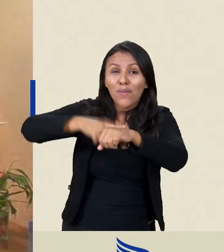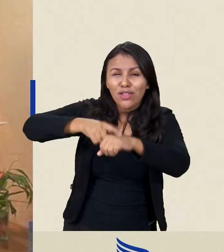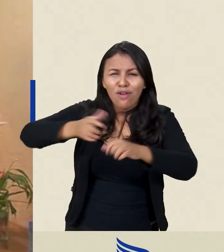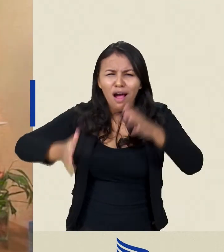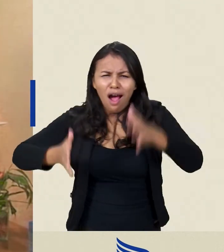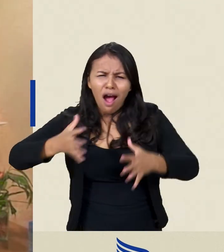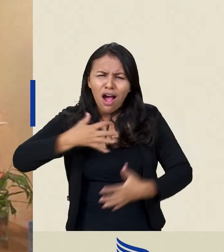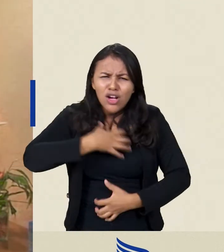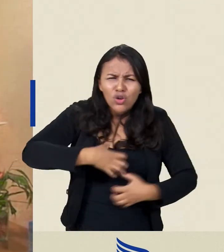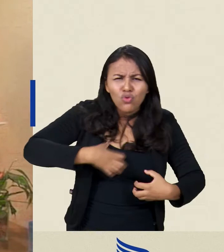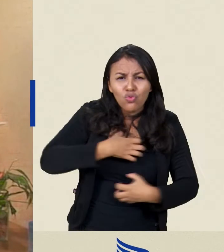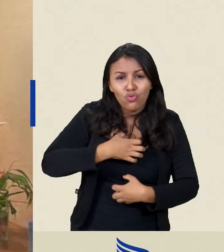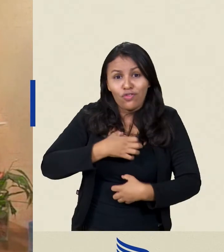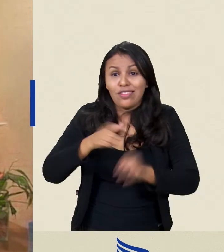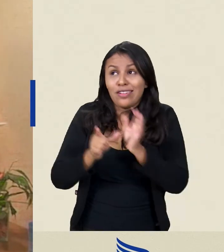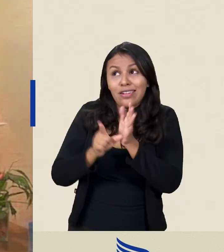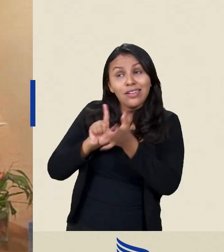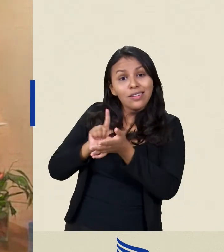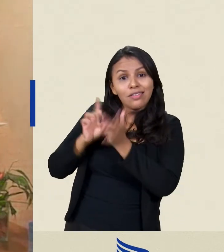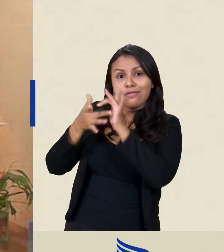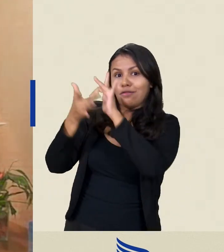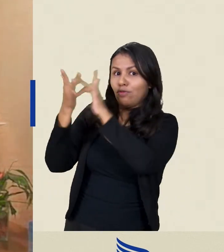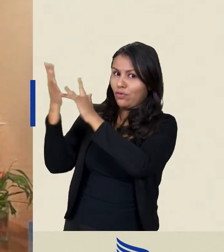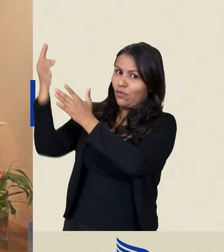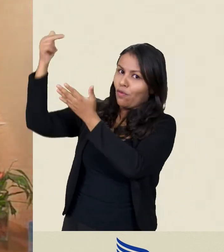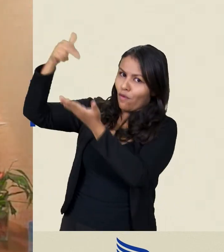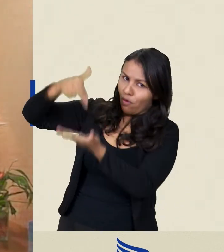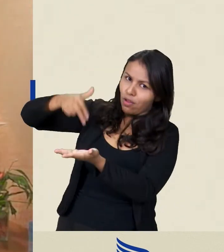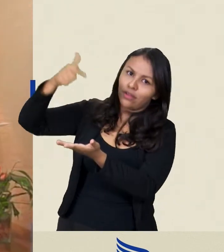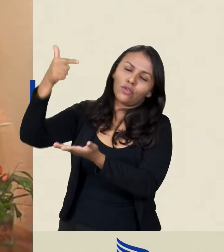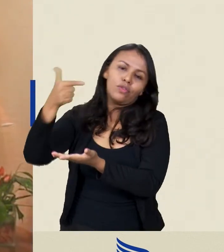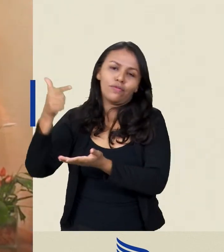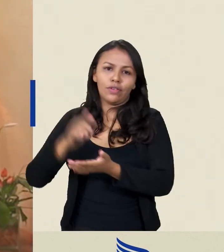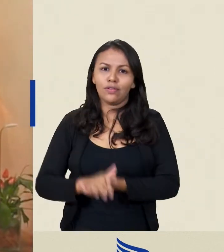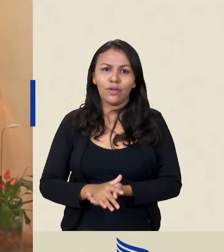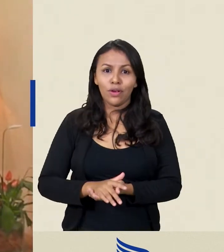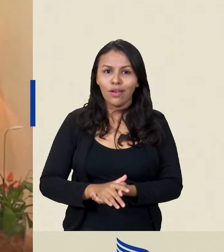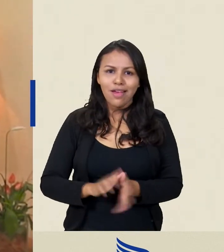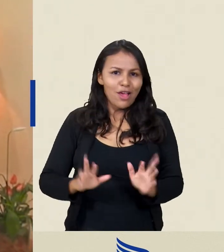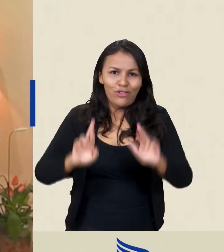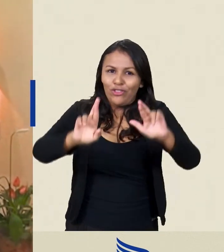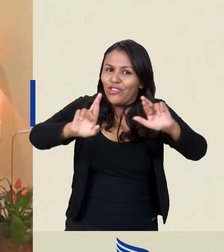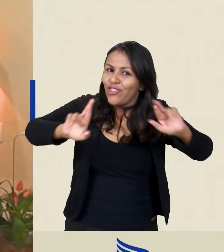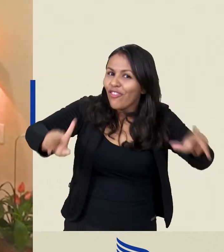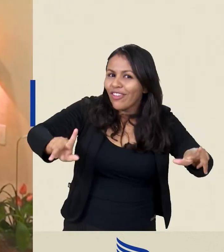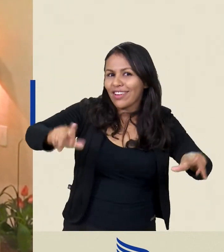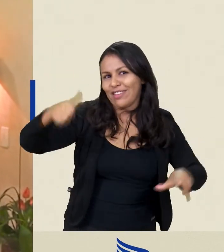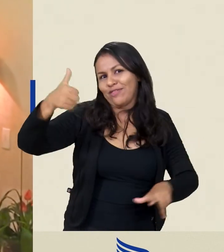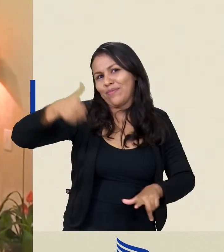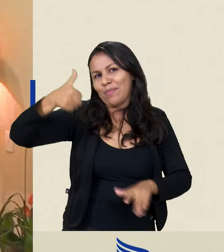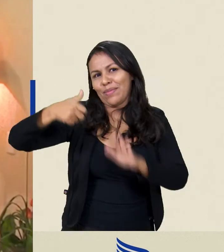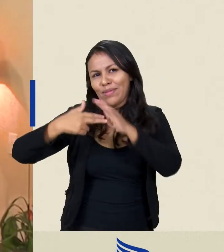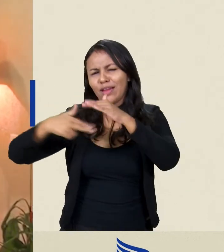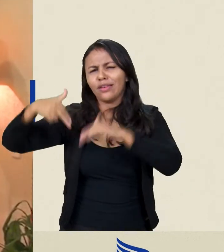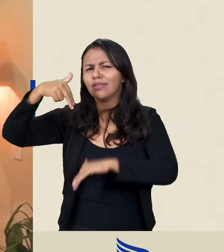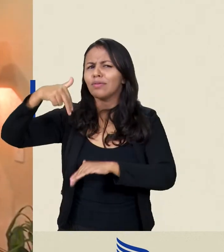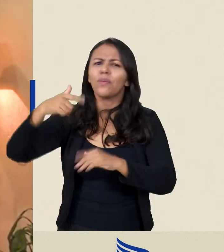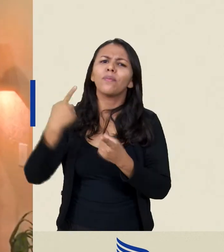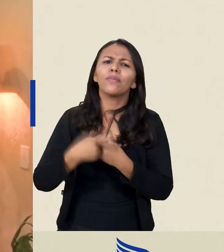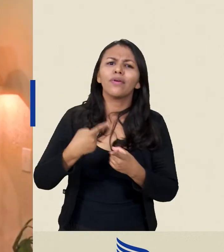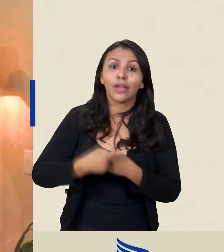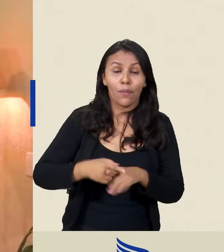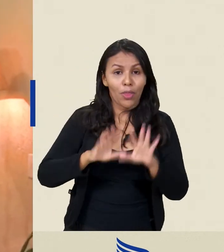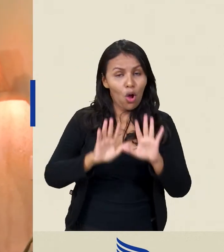precederá o segundo advento de Cristo. Ela não pode ser a primeira ressurreição. Por quê? Porque a